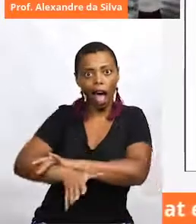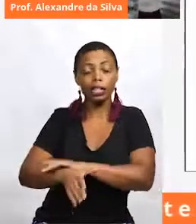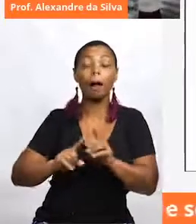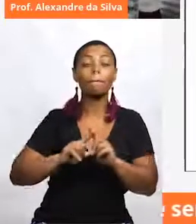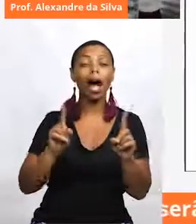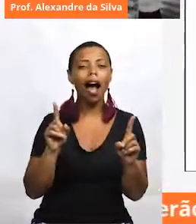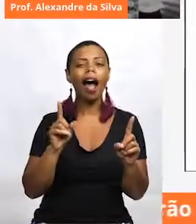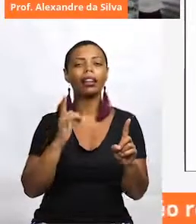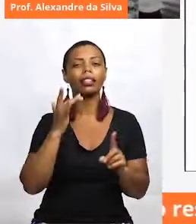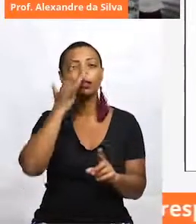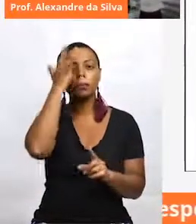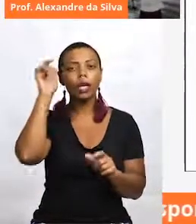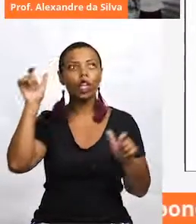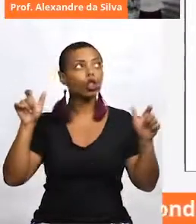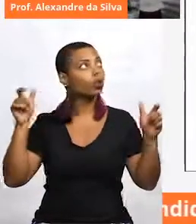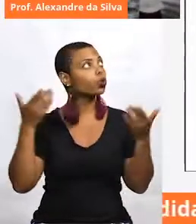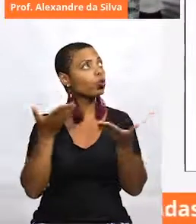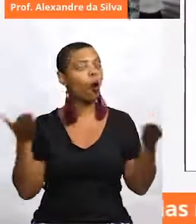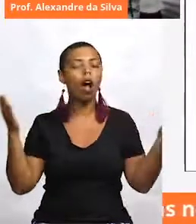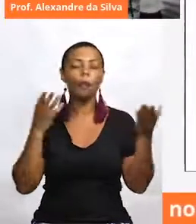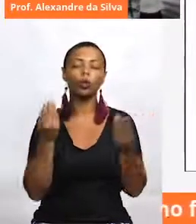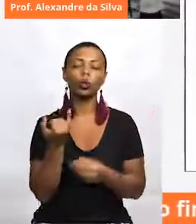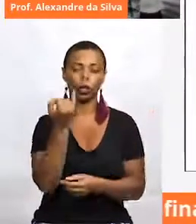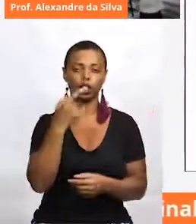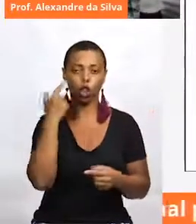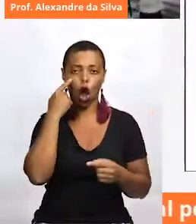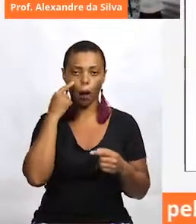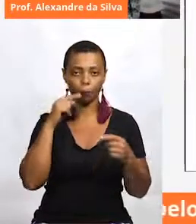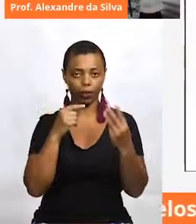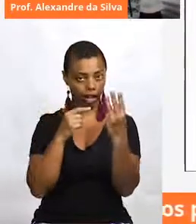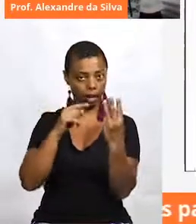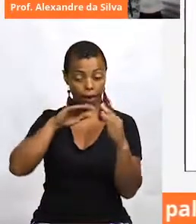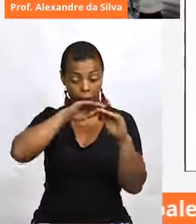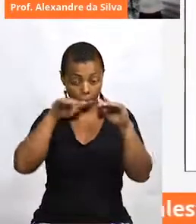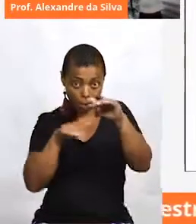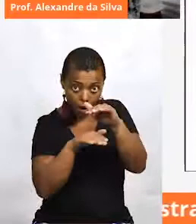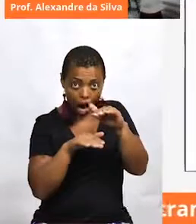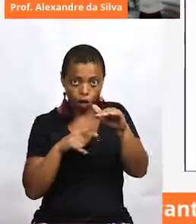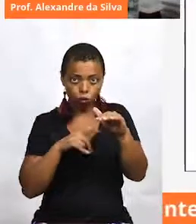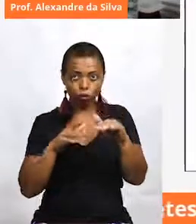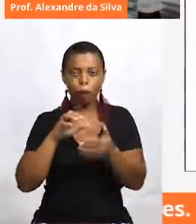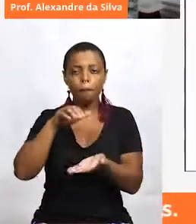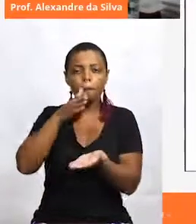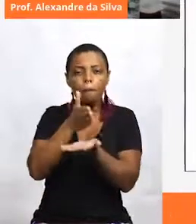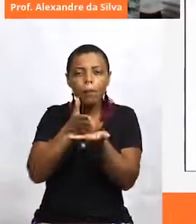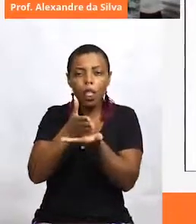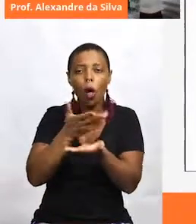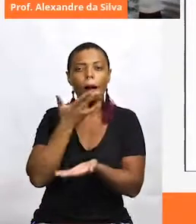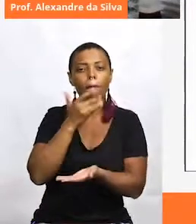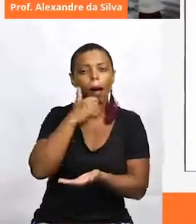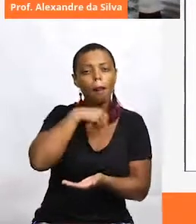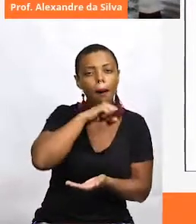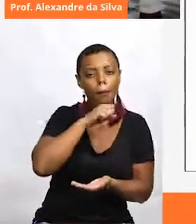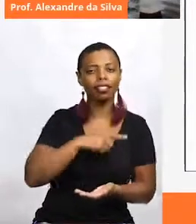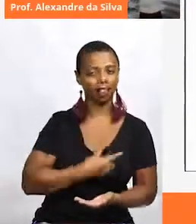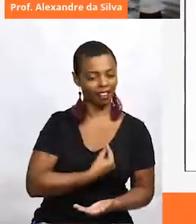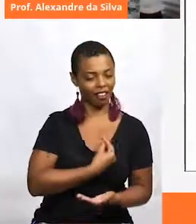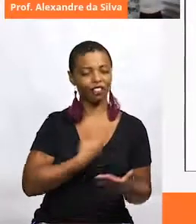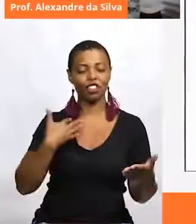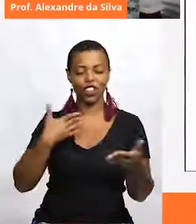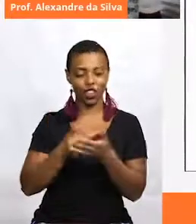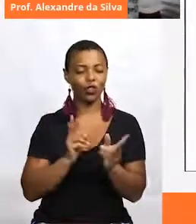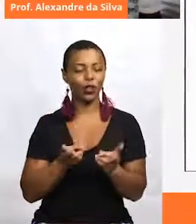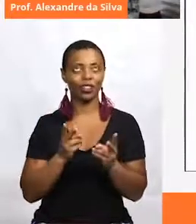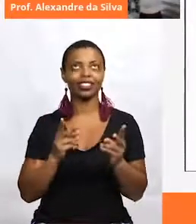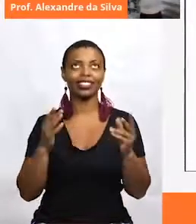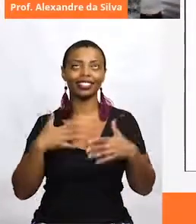extremamente importantes para mim, né? Aqui embaixo, no centro, são meus pais, ainda vivos, felizmente.